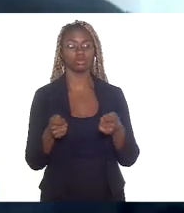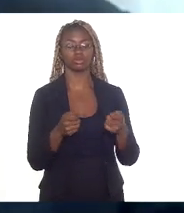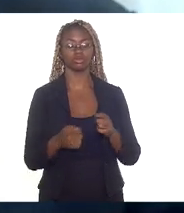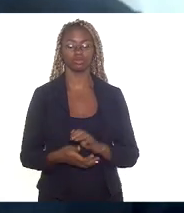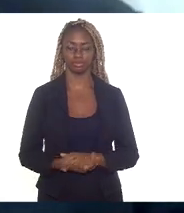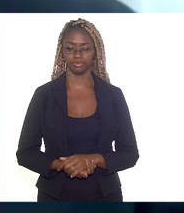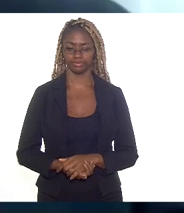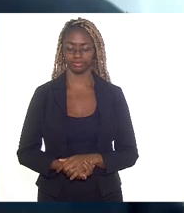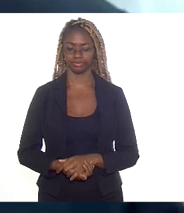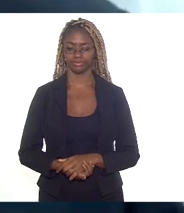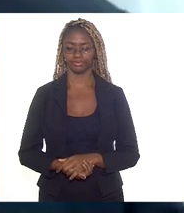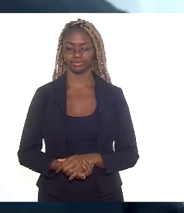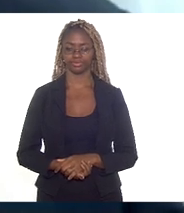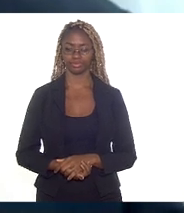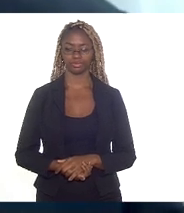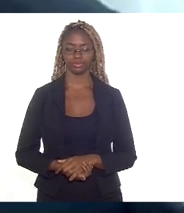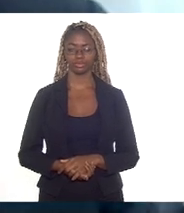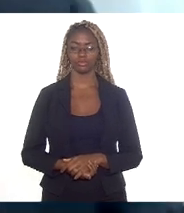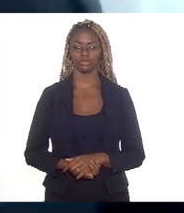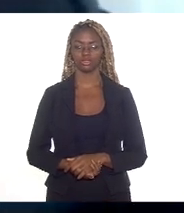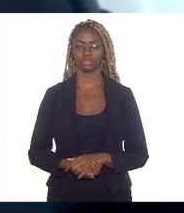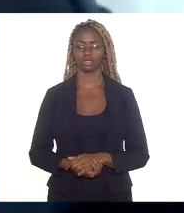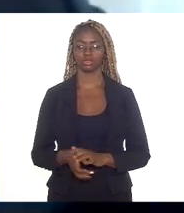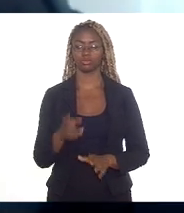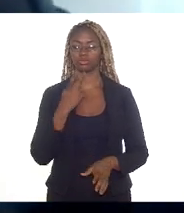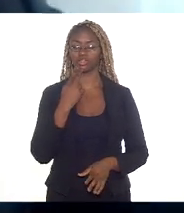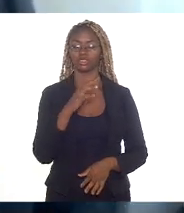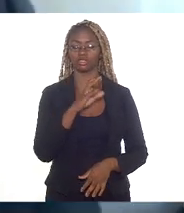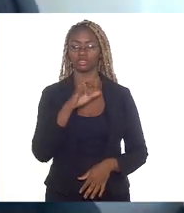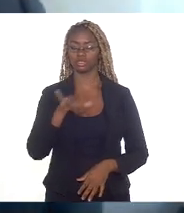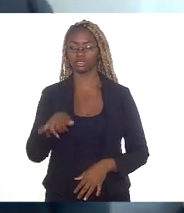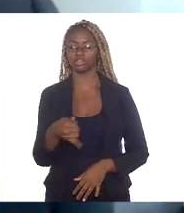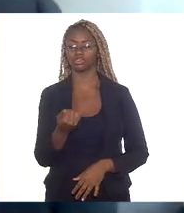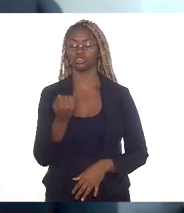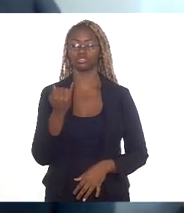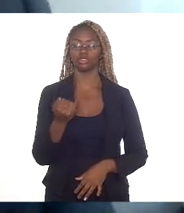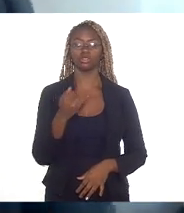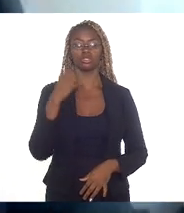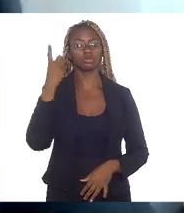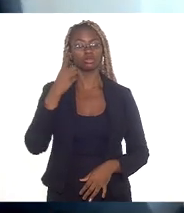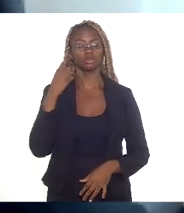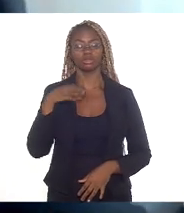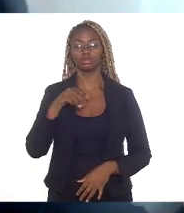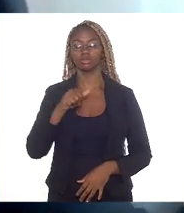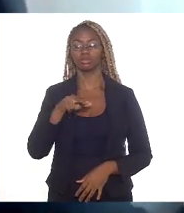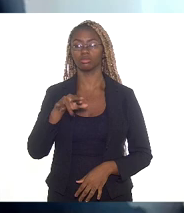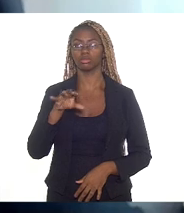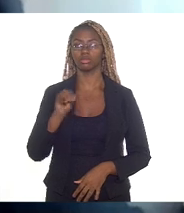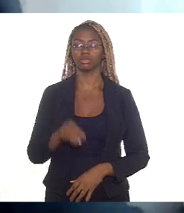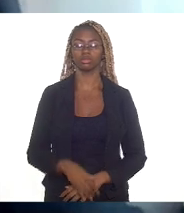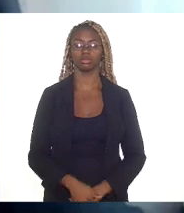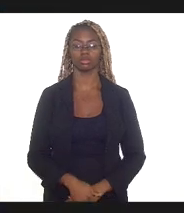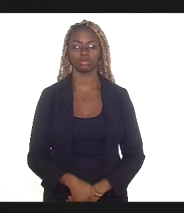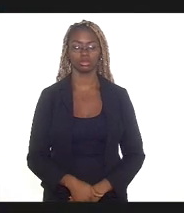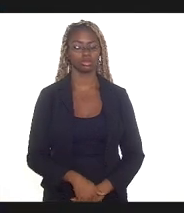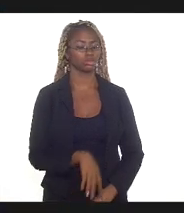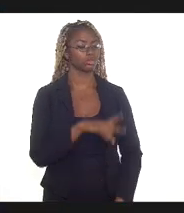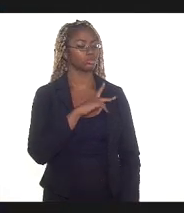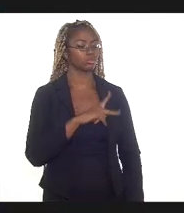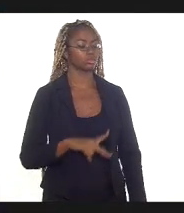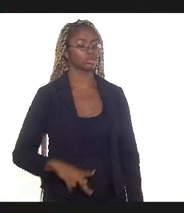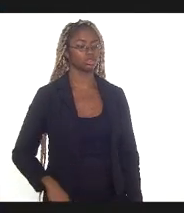plenário. Para emitir parecer pela Comissão de Constituição e Justiça, deputado Márcio Pacheco. Senhor presidente, o